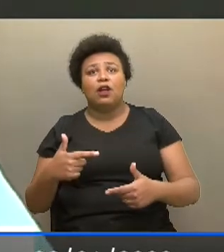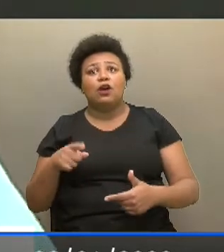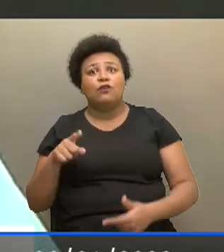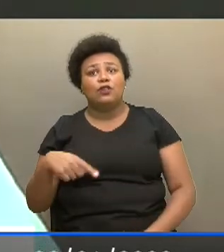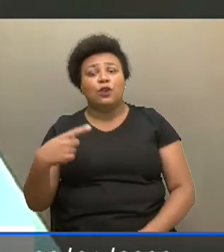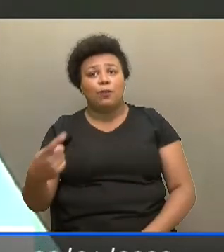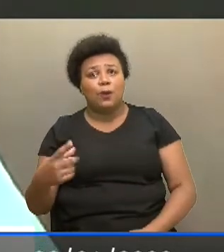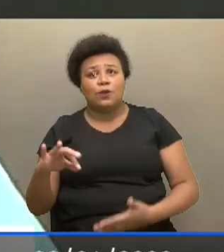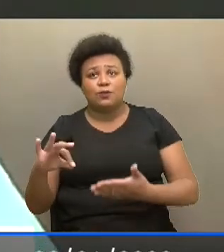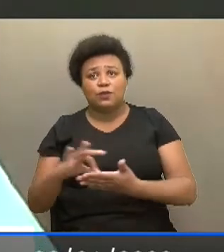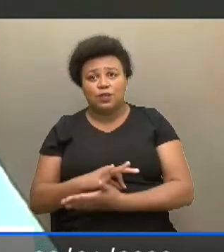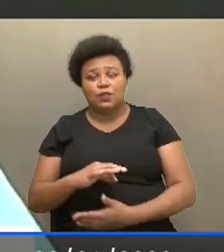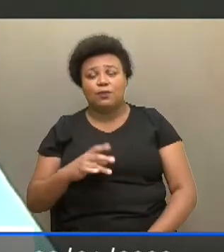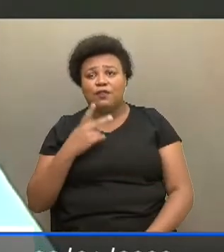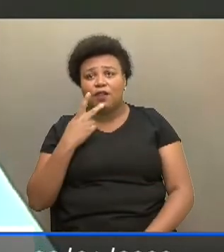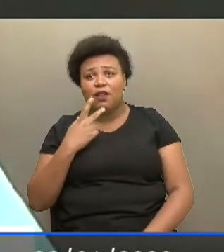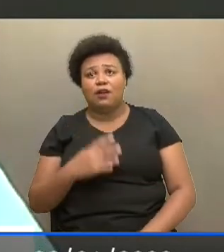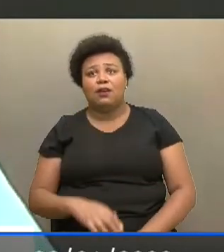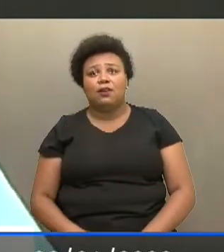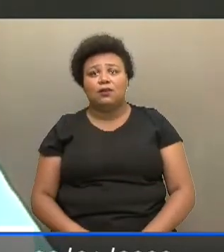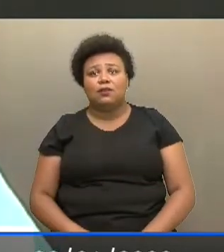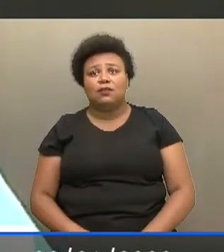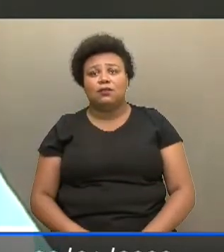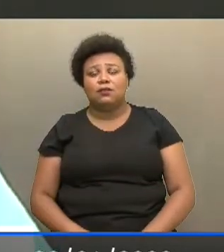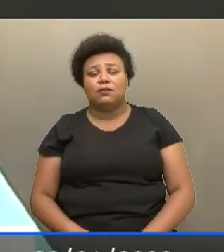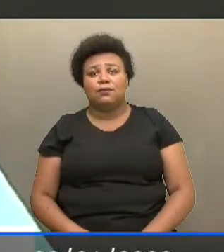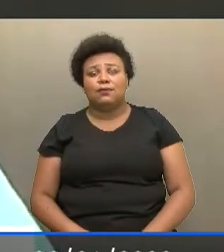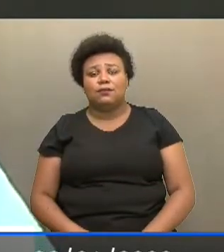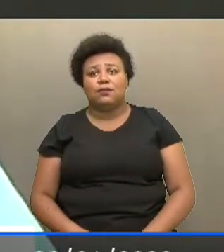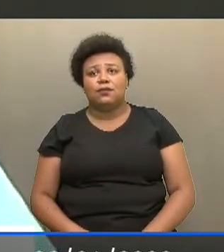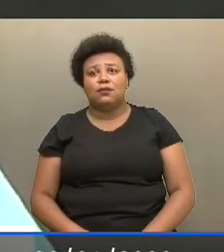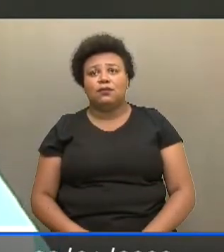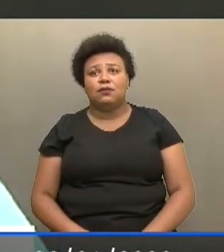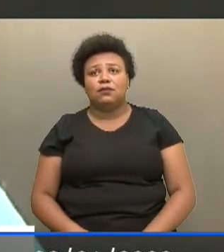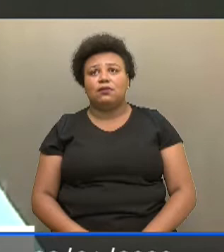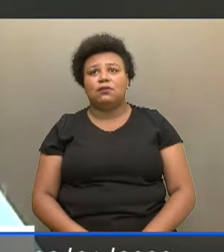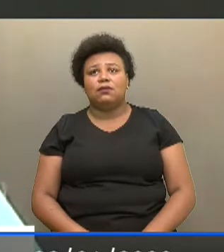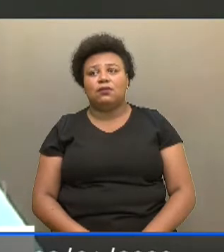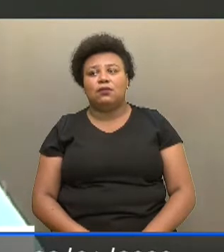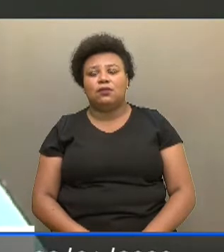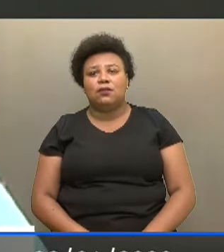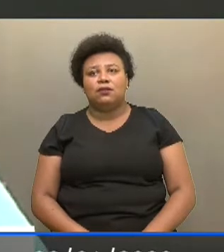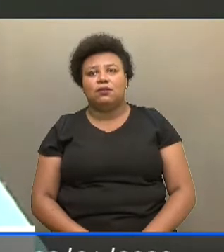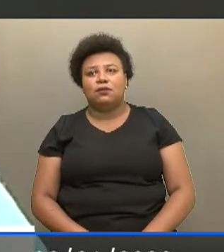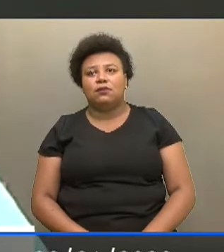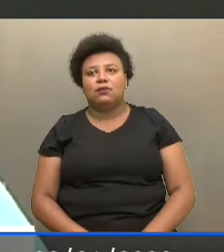escrito. É o primeiro escrito depois. Tá escrito. Obrigado. Paulo?